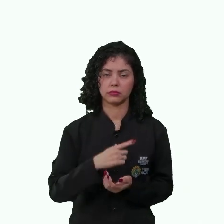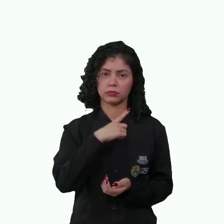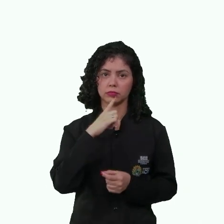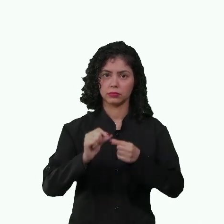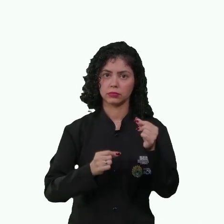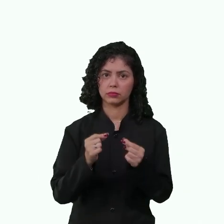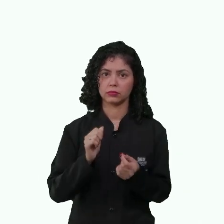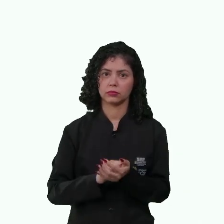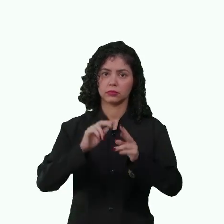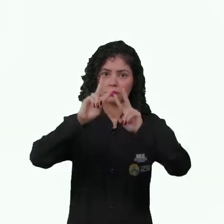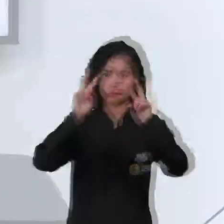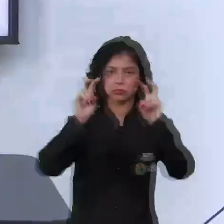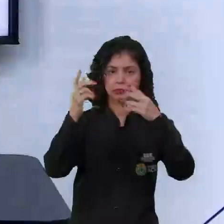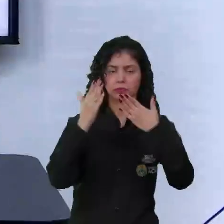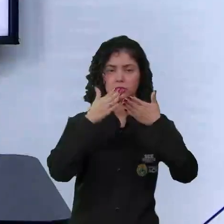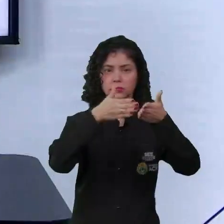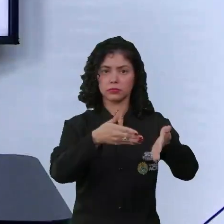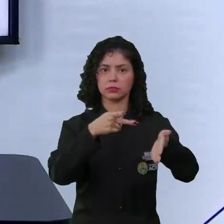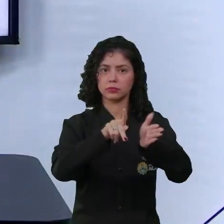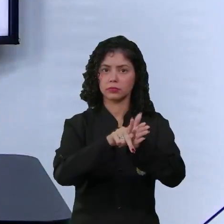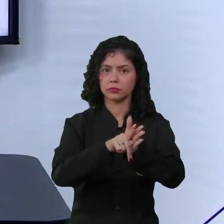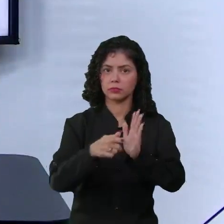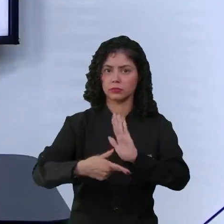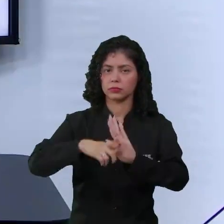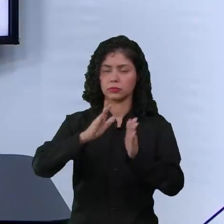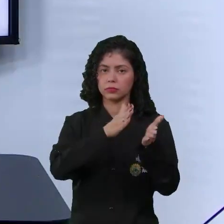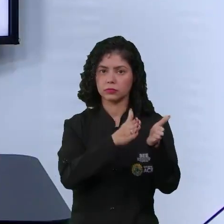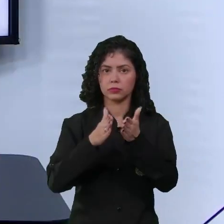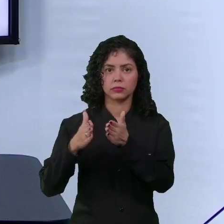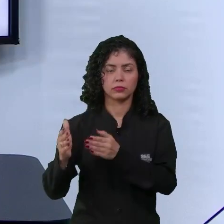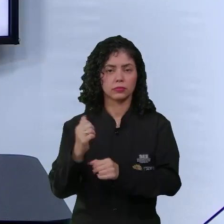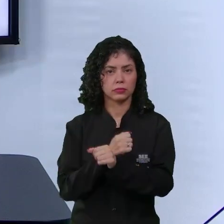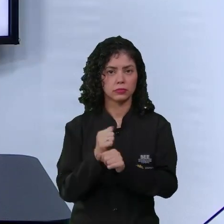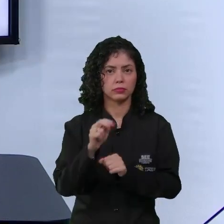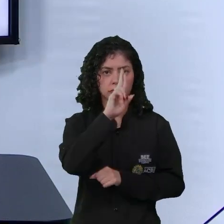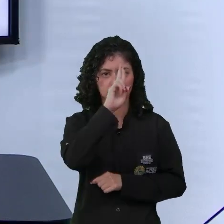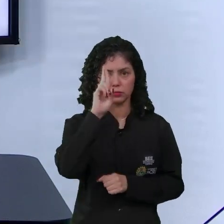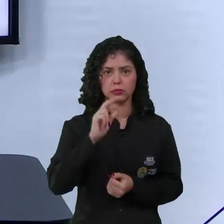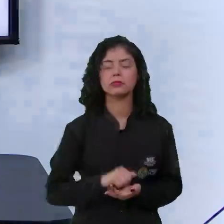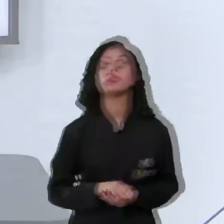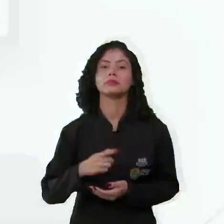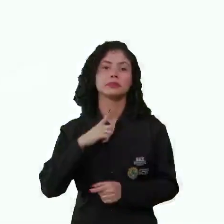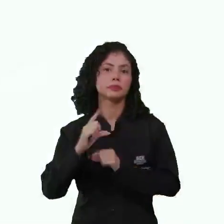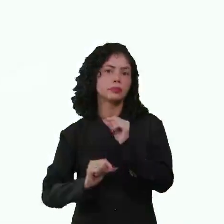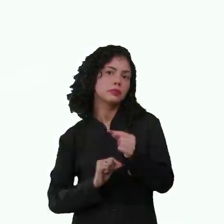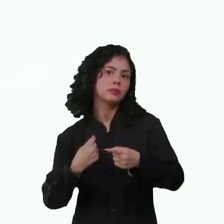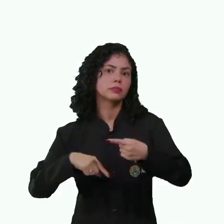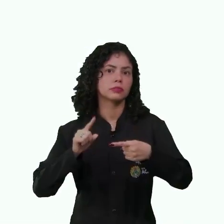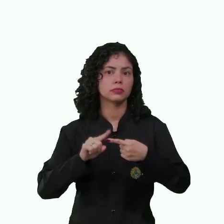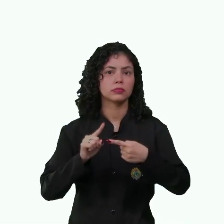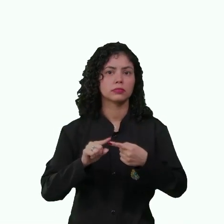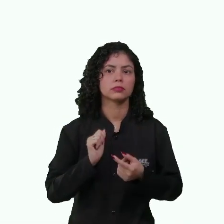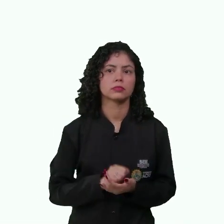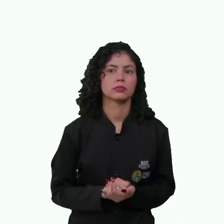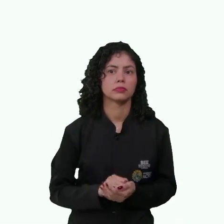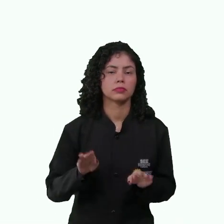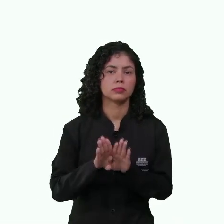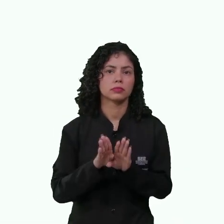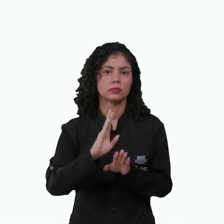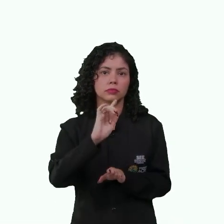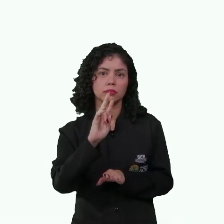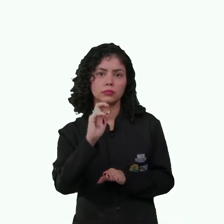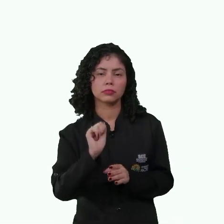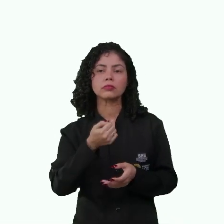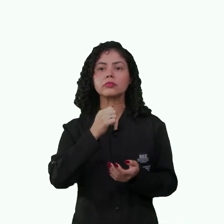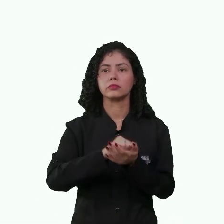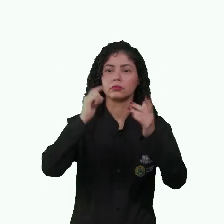vertentes, essa linha um pouco mais temporal acerca dessa construção histórica. Temos aqui, ó, civilizações antigas, no Egito,